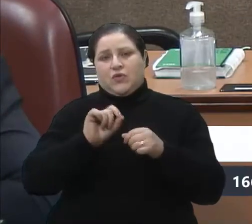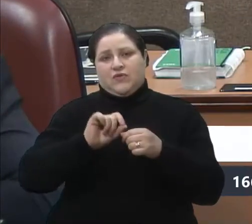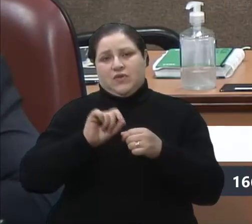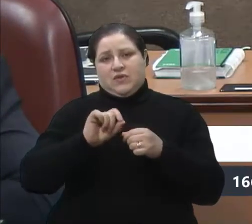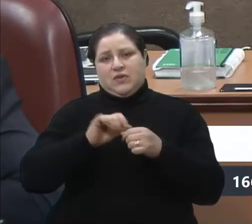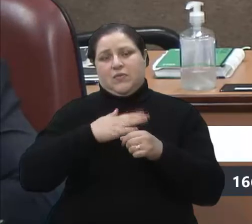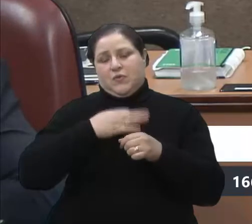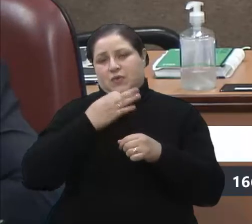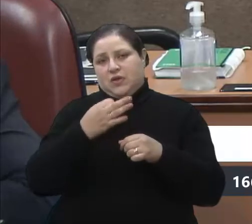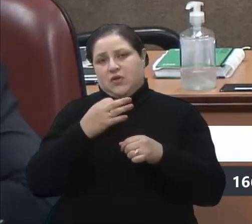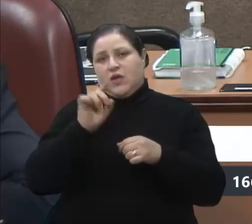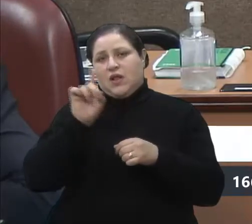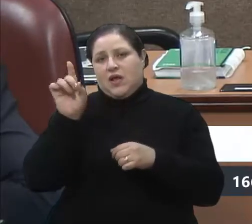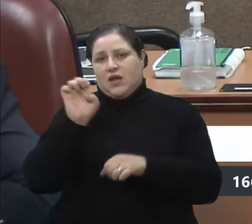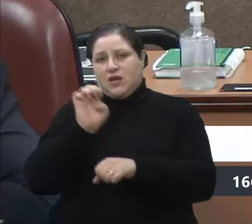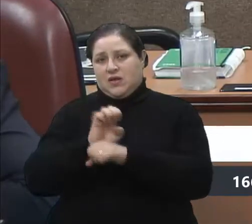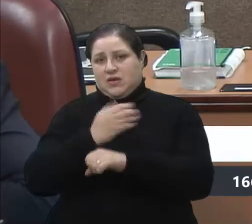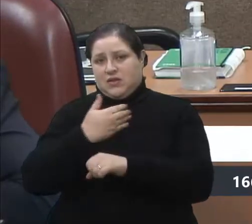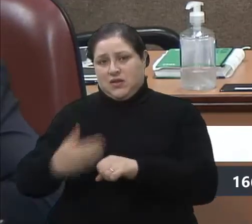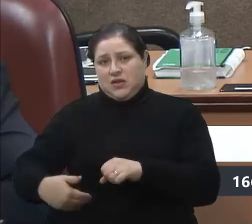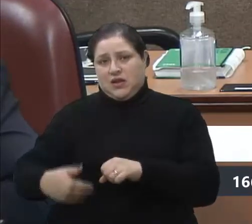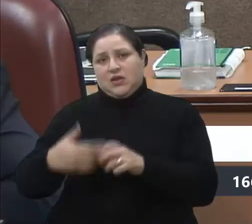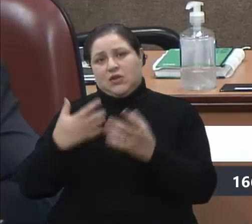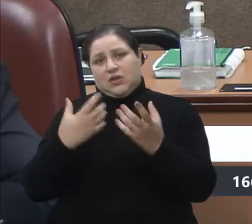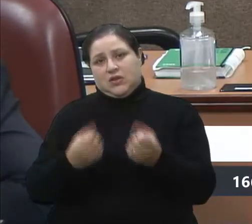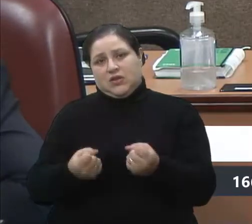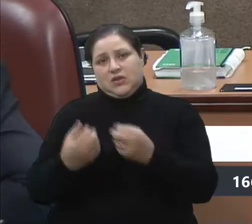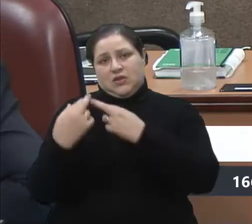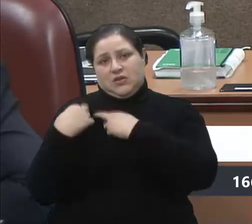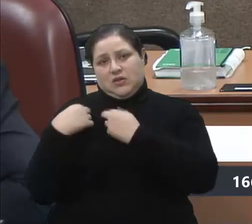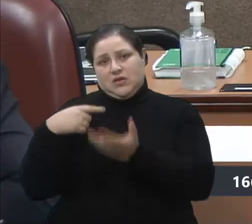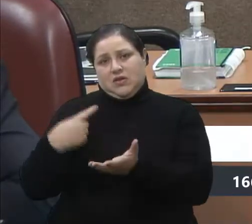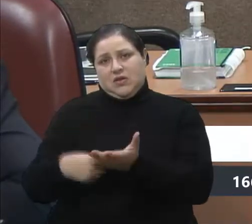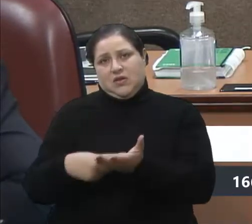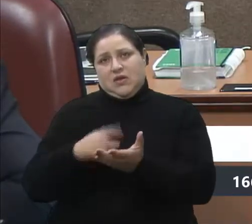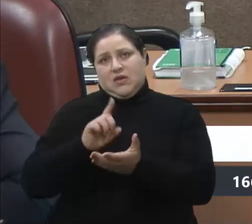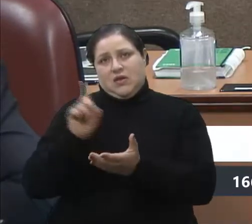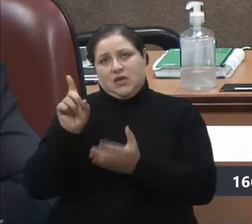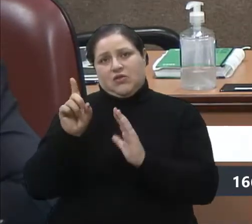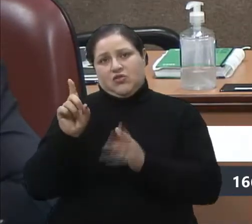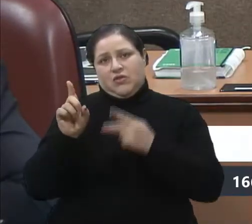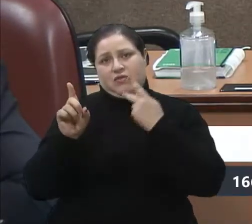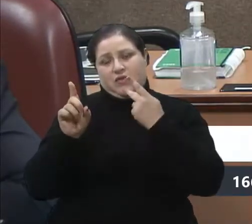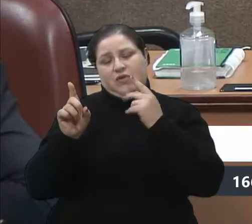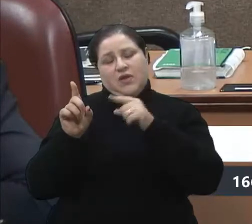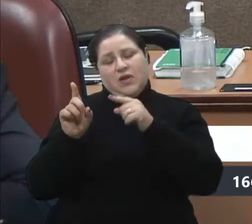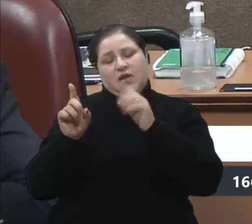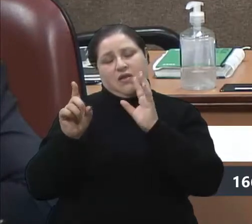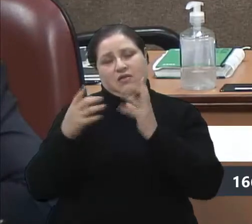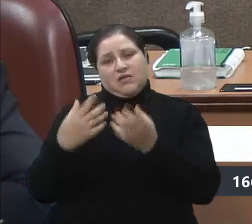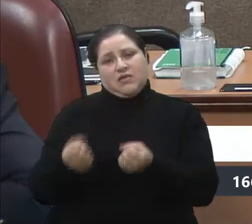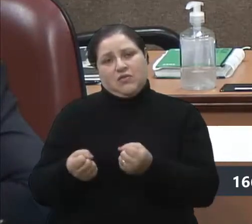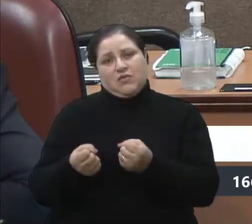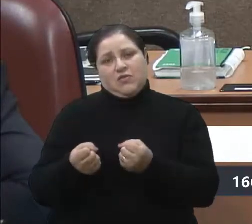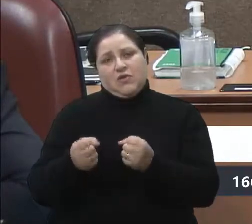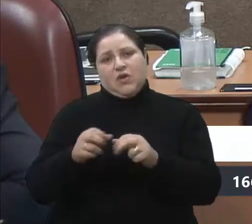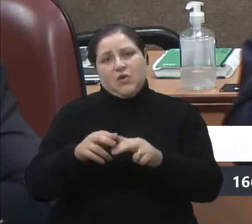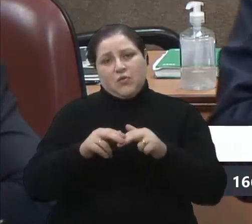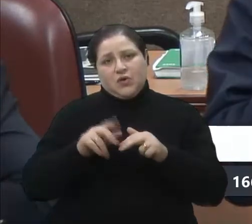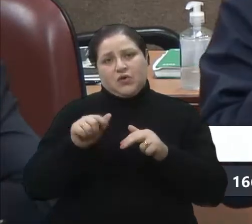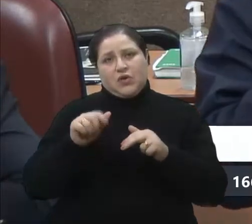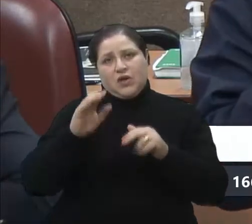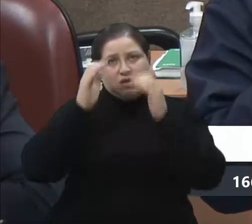do estado tem que assumir o compromisso assumir a responsabilidade que ele lá declarou e aceitou então é questão de